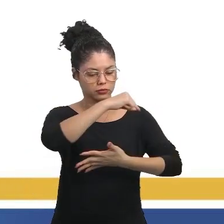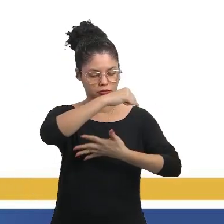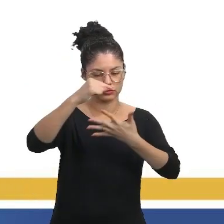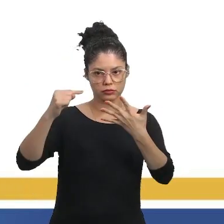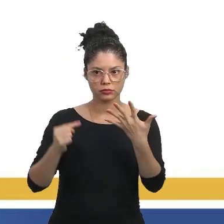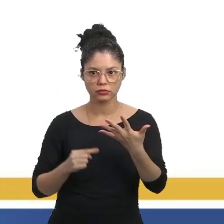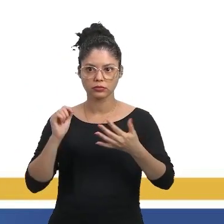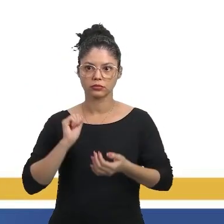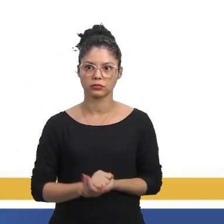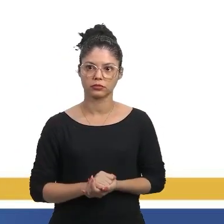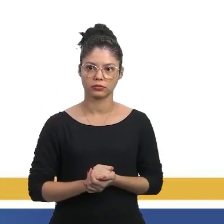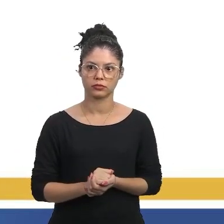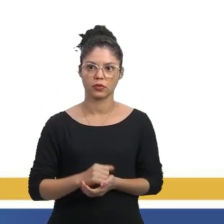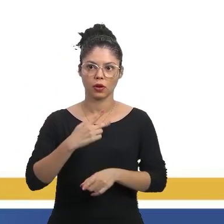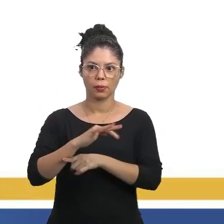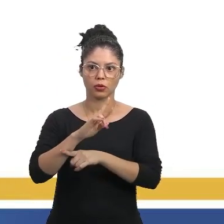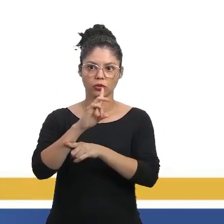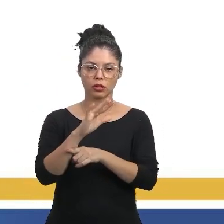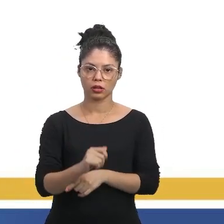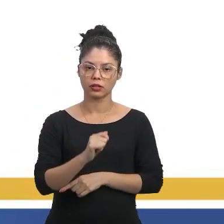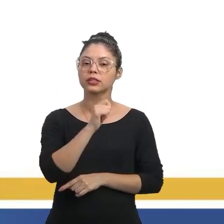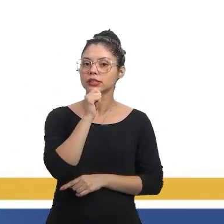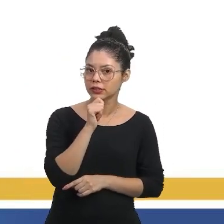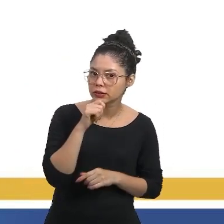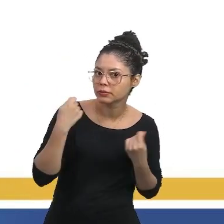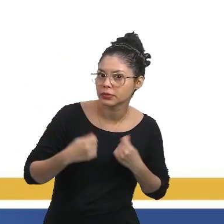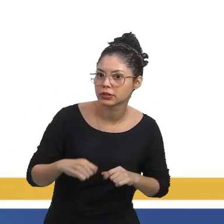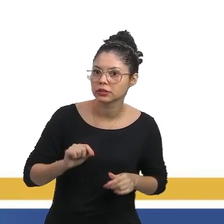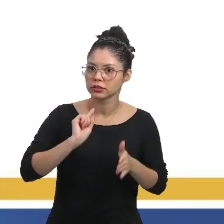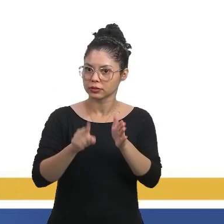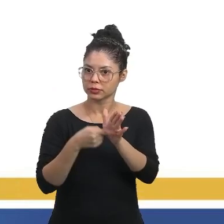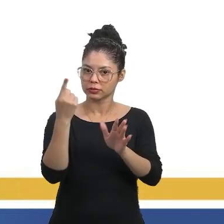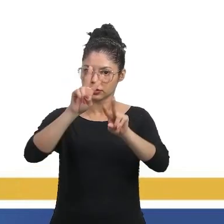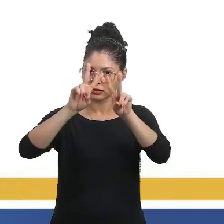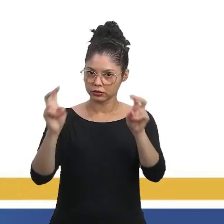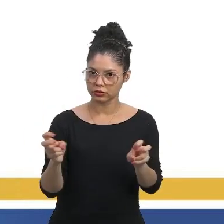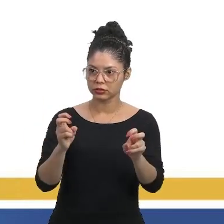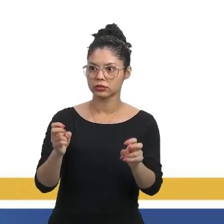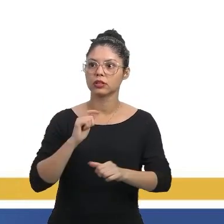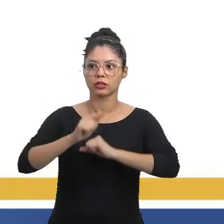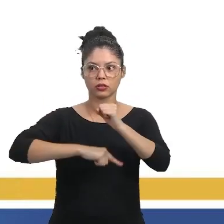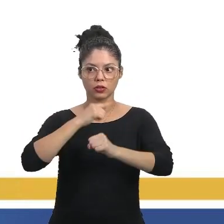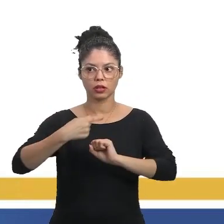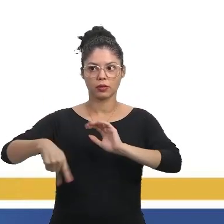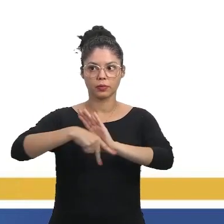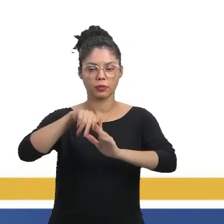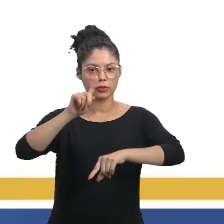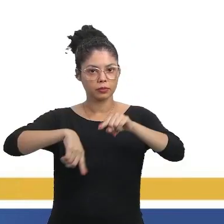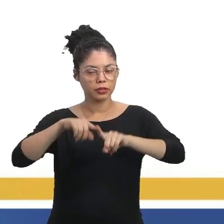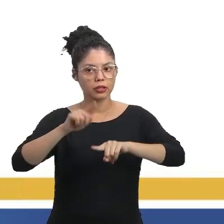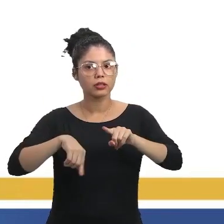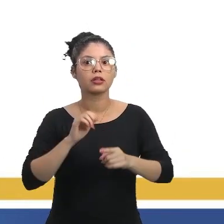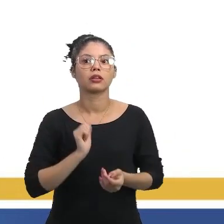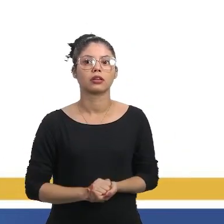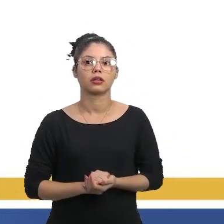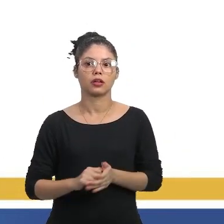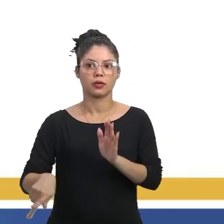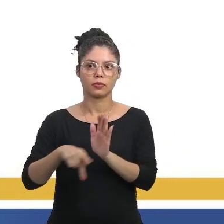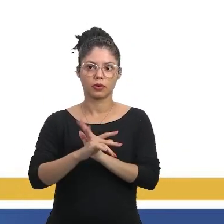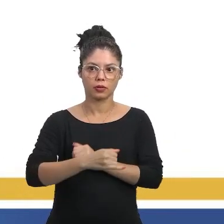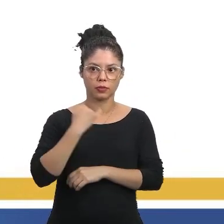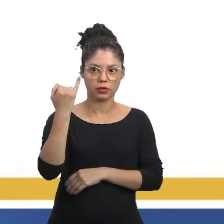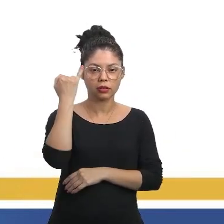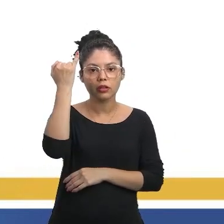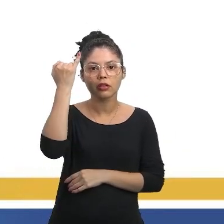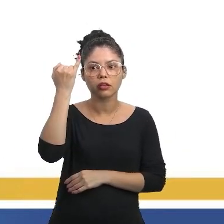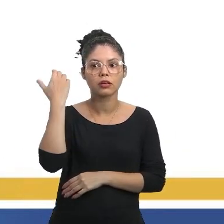5 postulados que serviam como alicerce da primeira teoria atômica da matéria, fundamentada no método